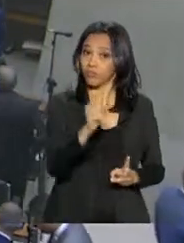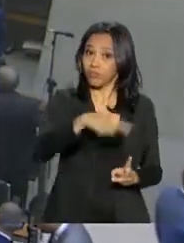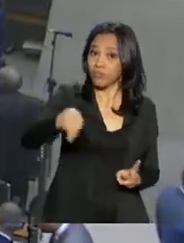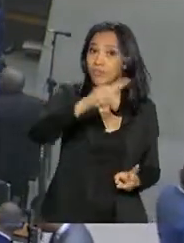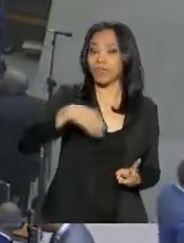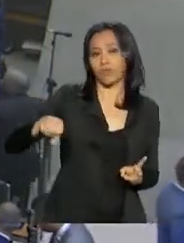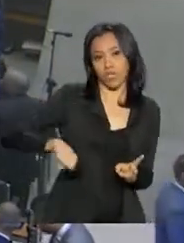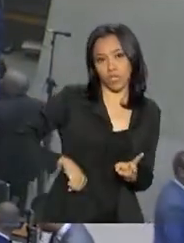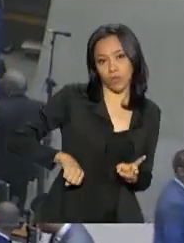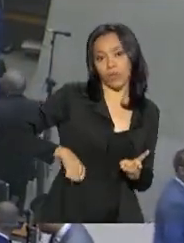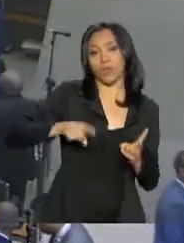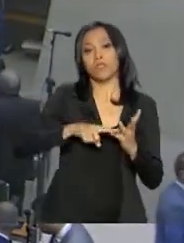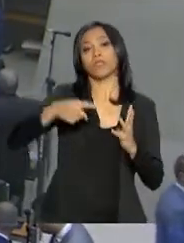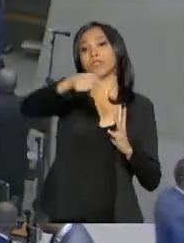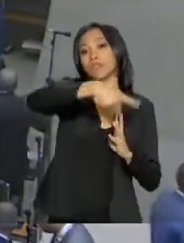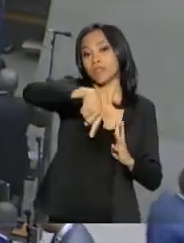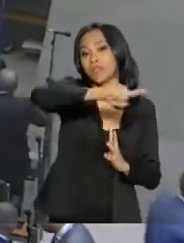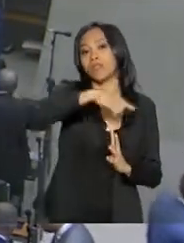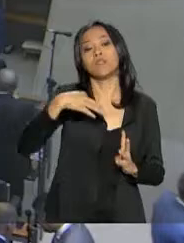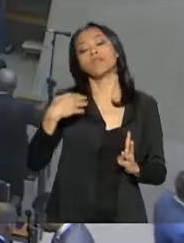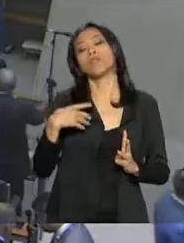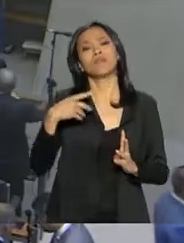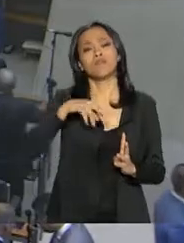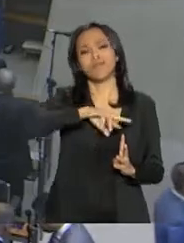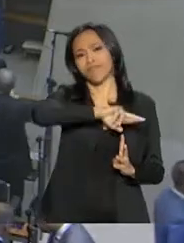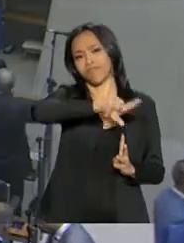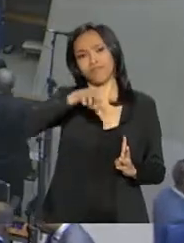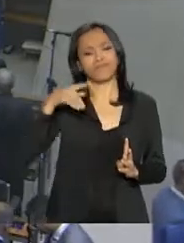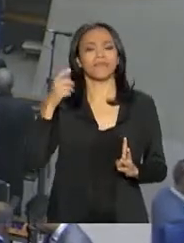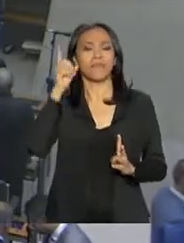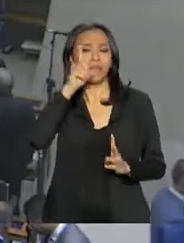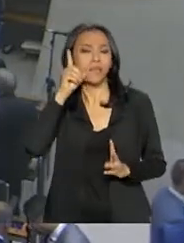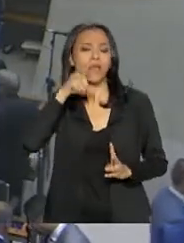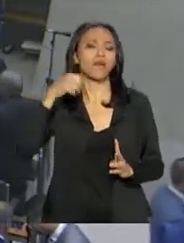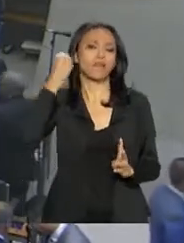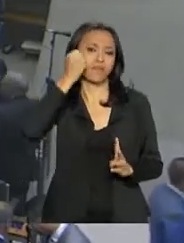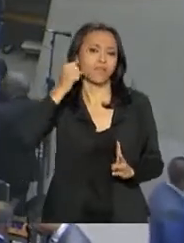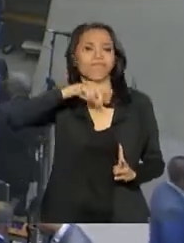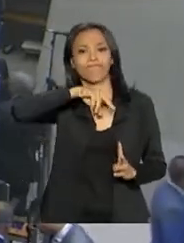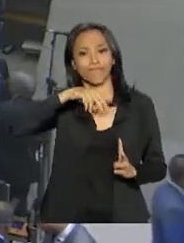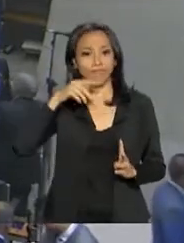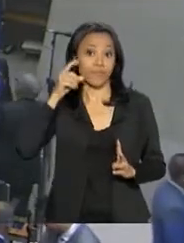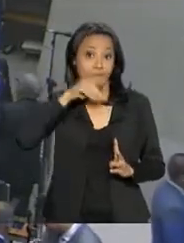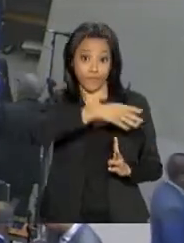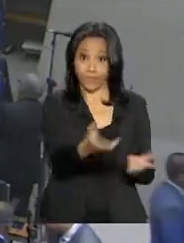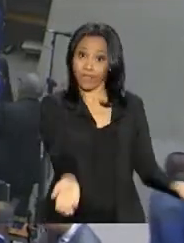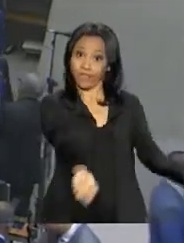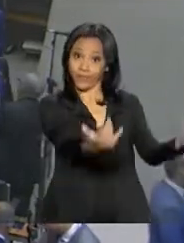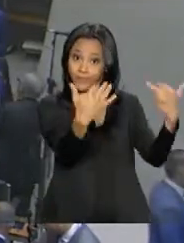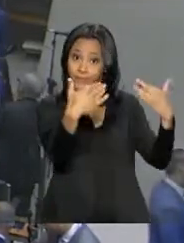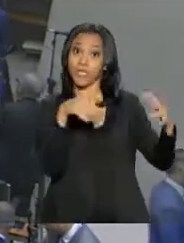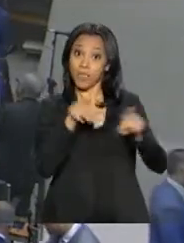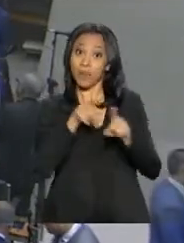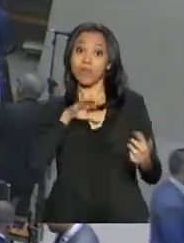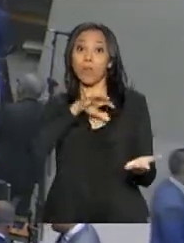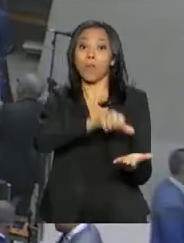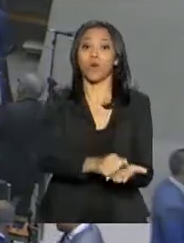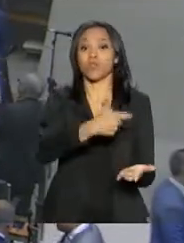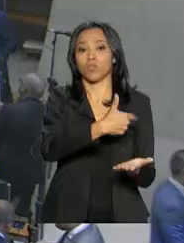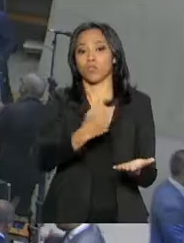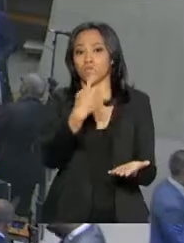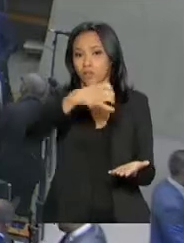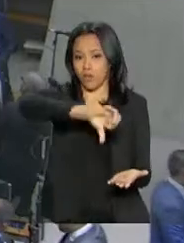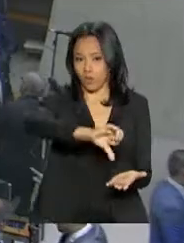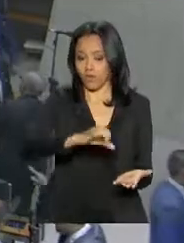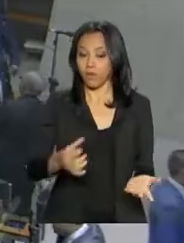e parlamentares em exercício e os que vão tomar posse em 2019. Também está sendo aguardada aqui